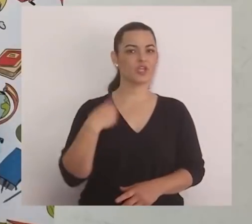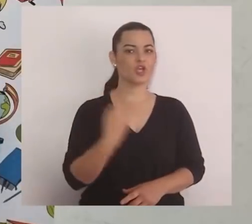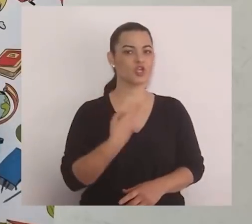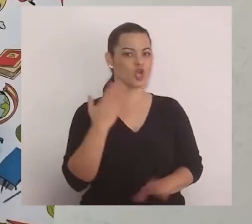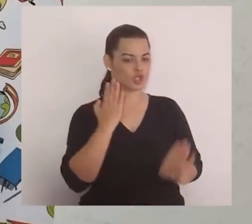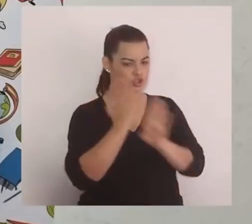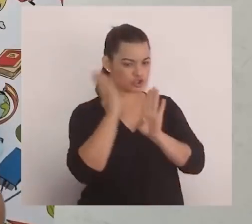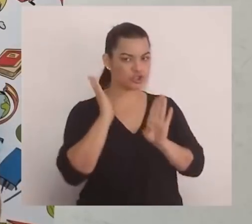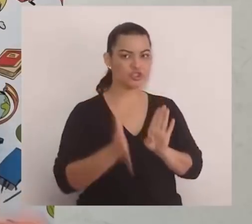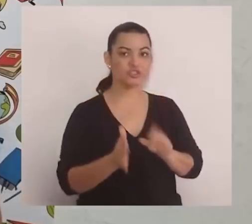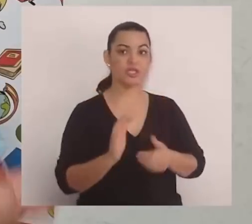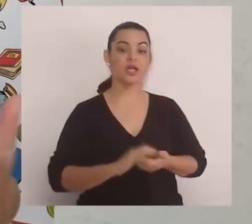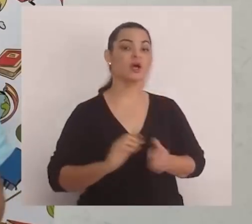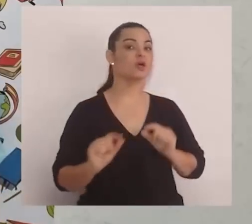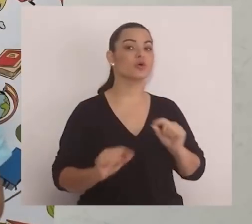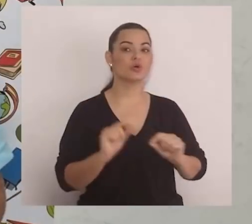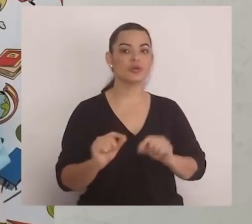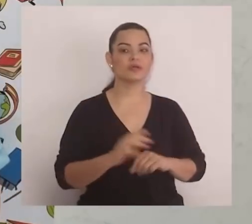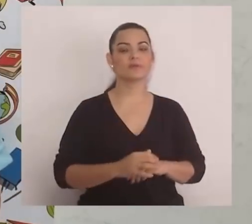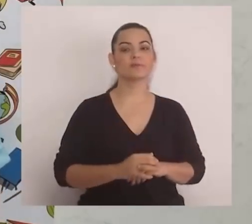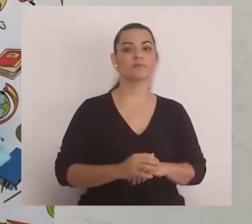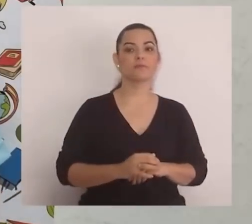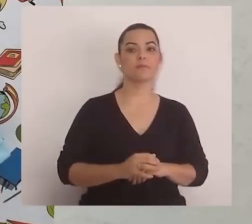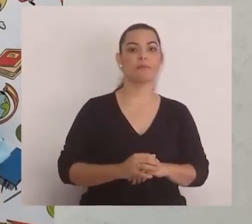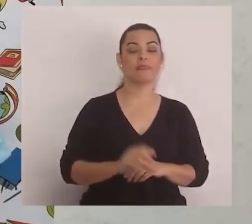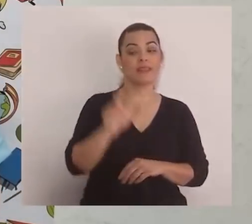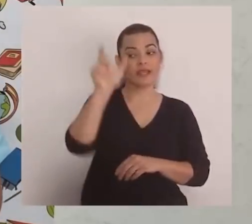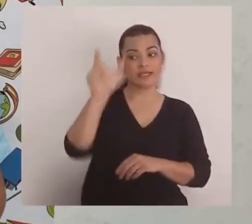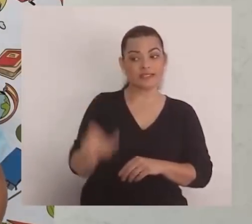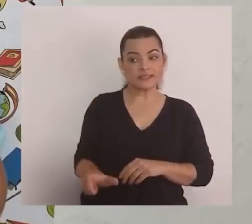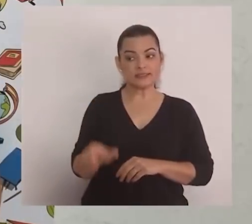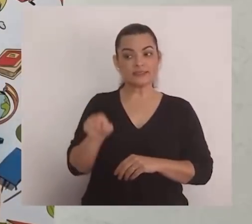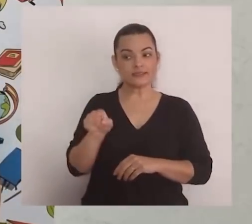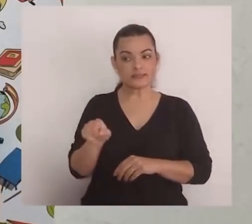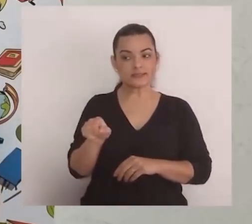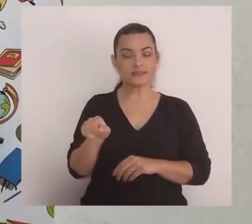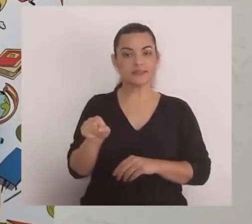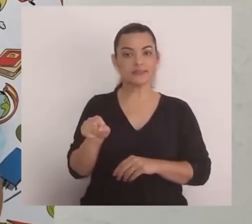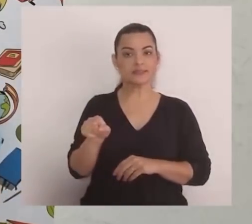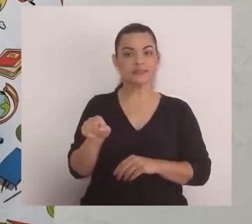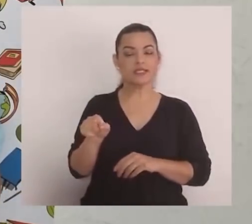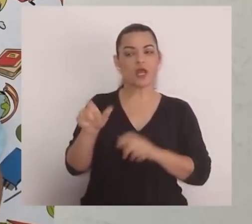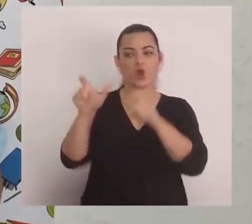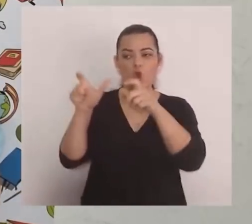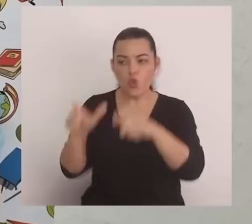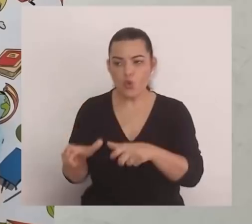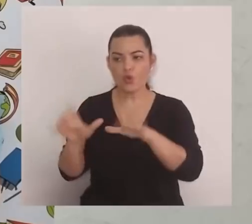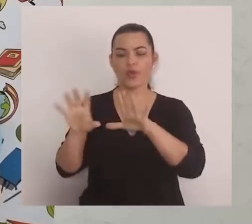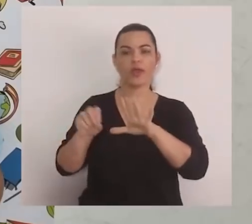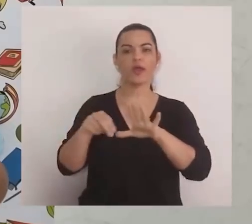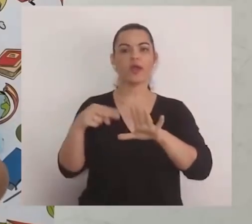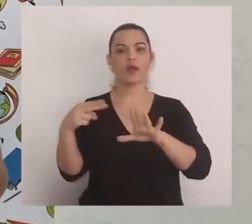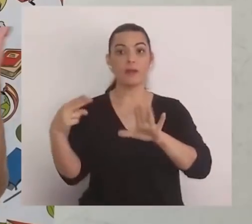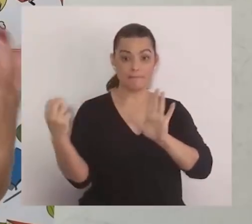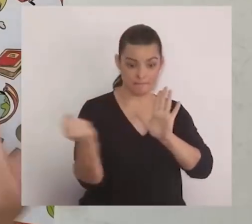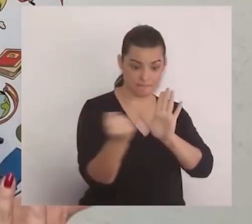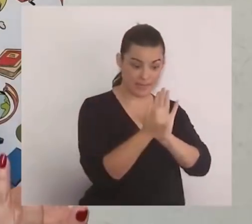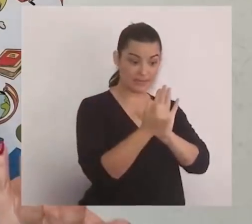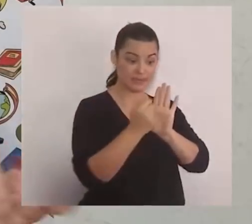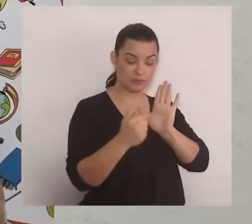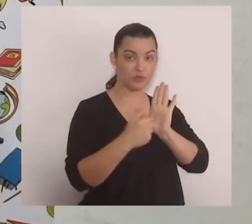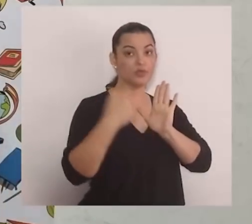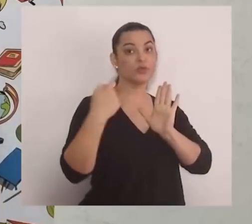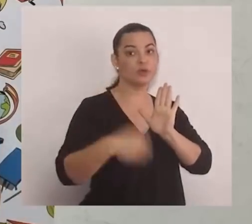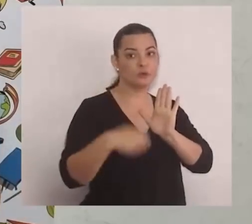Deus, quantas coisas para pensarmos! Então, sem perder tempo, anotem o tema, a data de